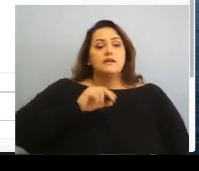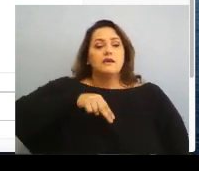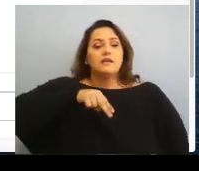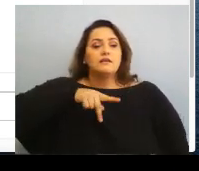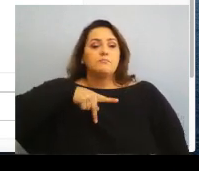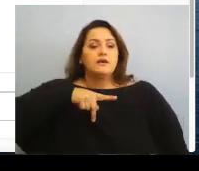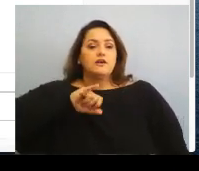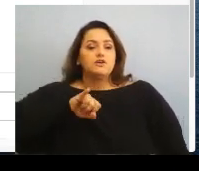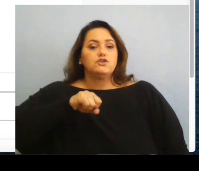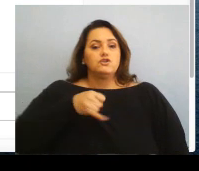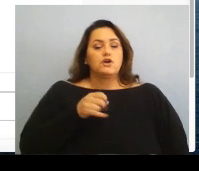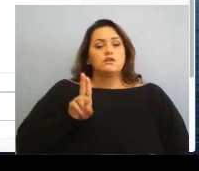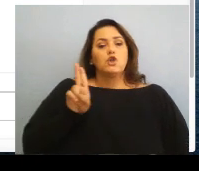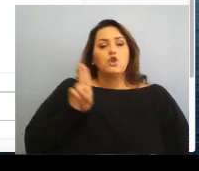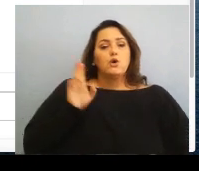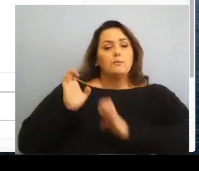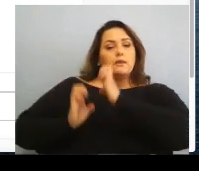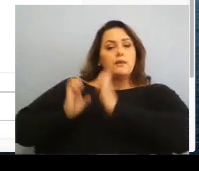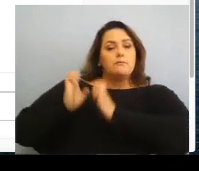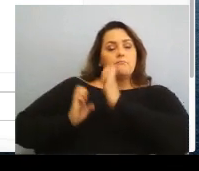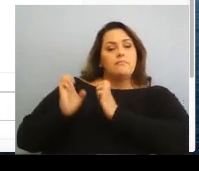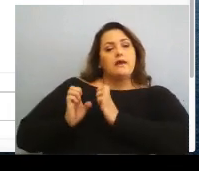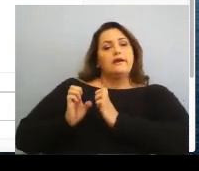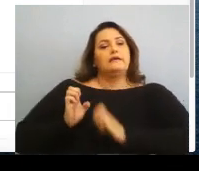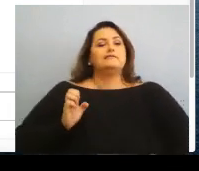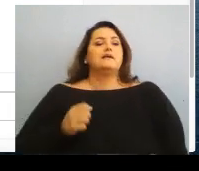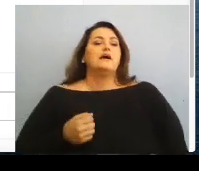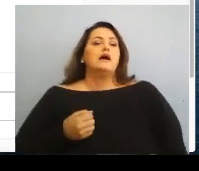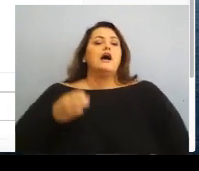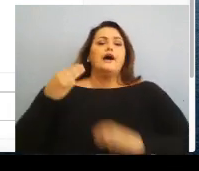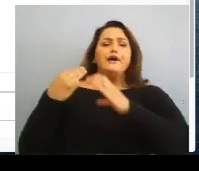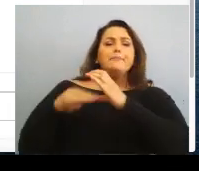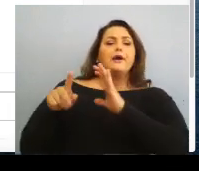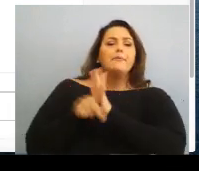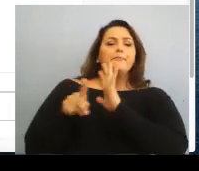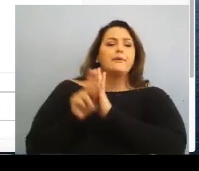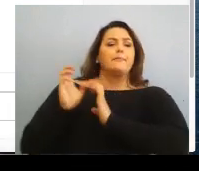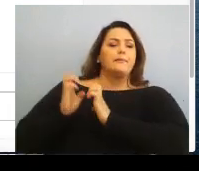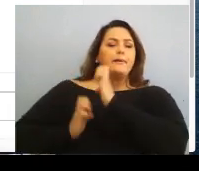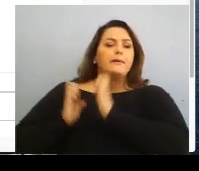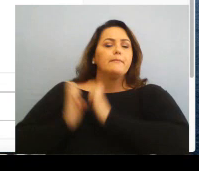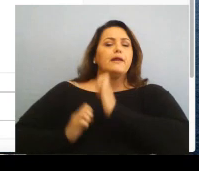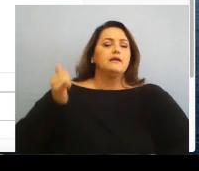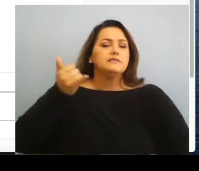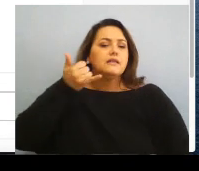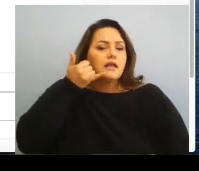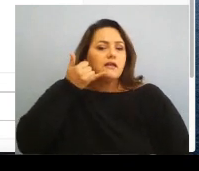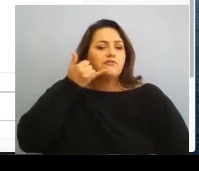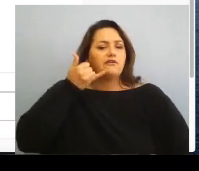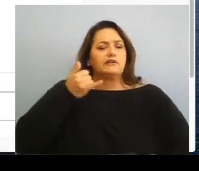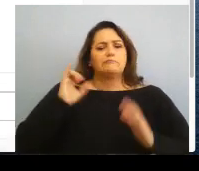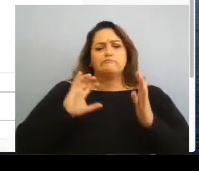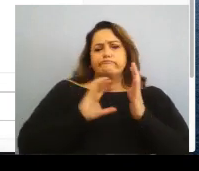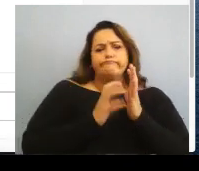CNPJ, o nome da empresa, se houver nome fantasia, o e-mail da empresa, o telefone, enfim, os